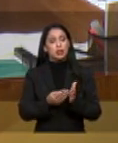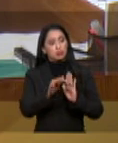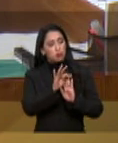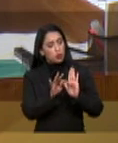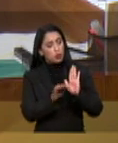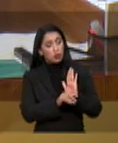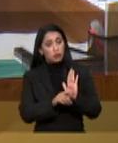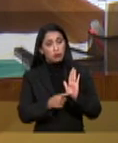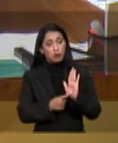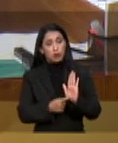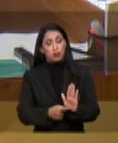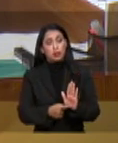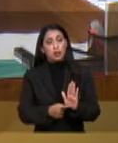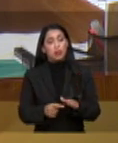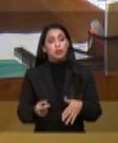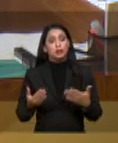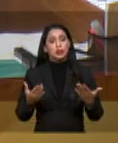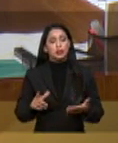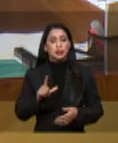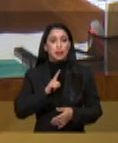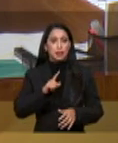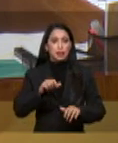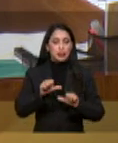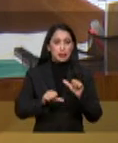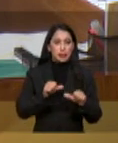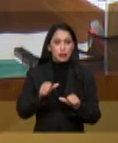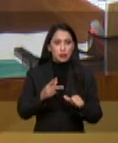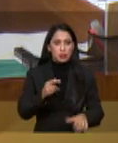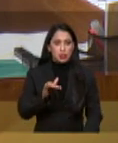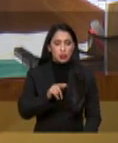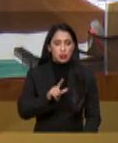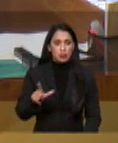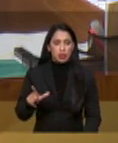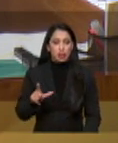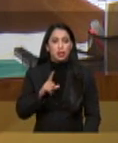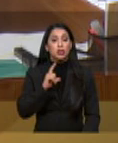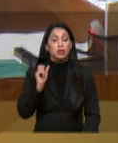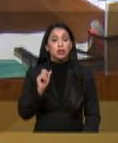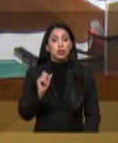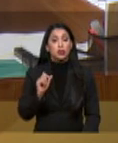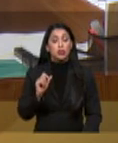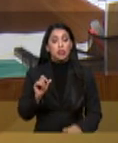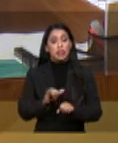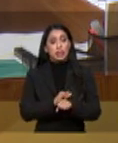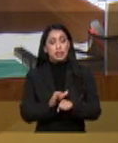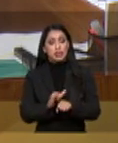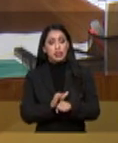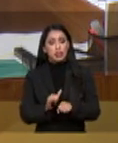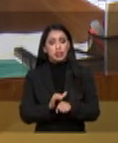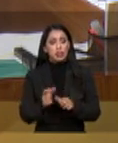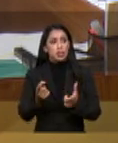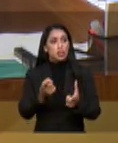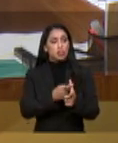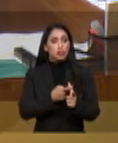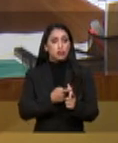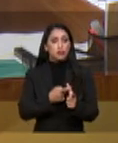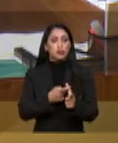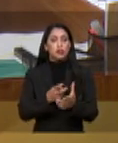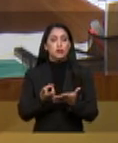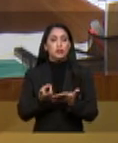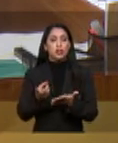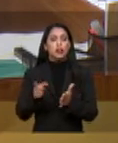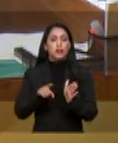buscada, entre os quais a transformação da esfera penal em mecanismo para compelir o indivíduo a arcar com a dívida fiscal que, a par